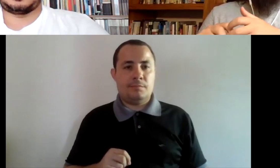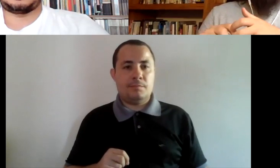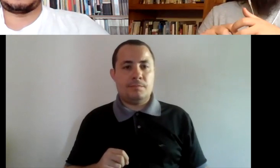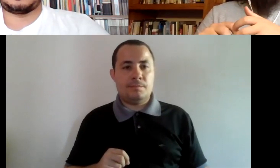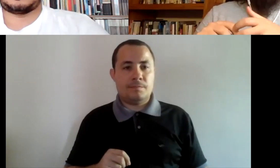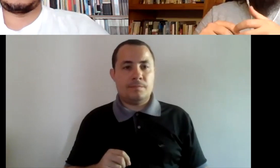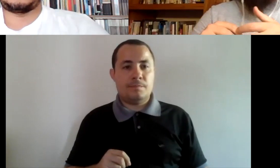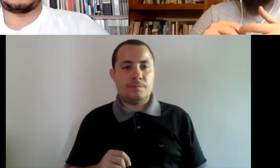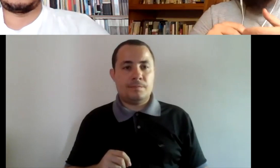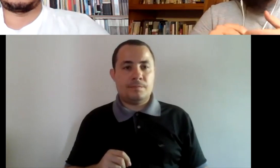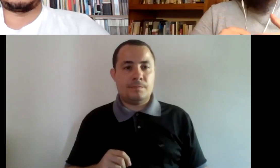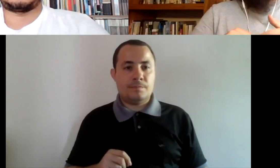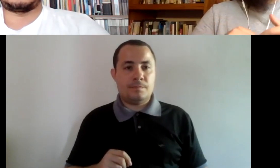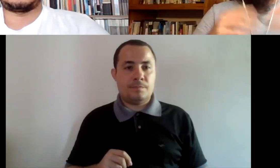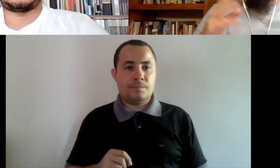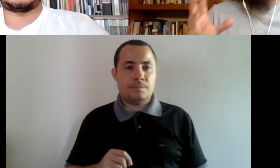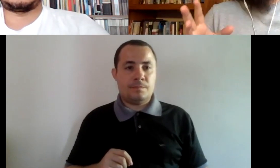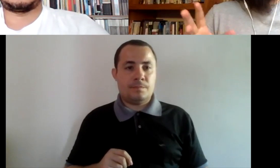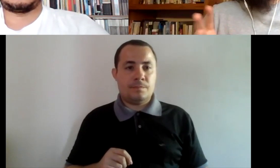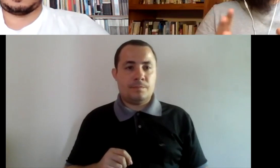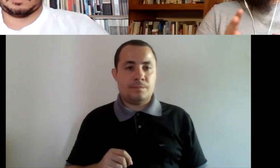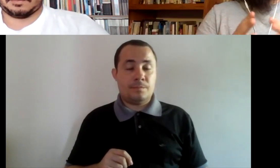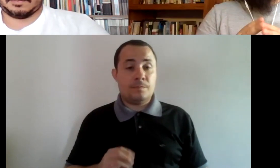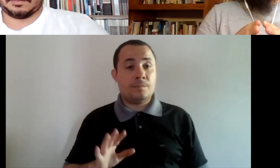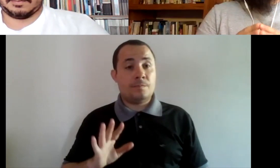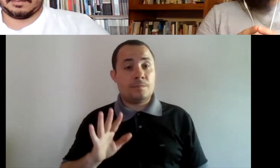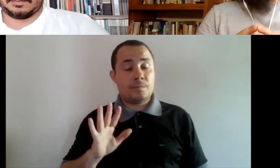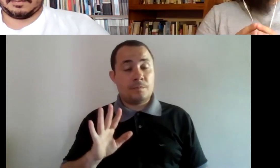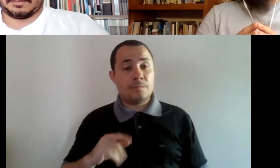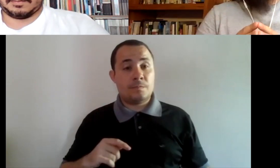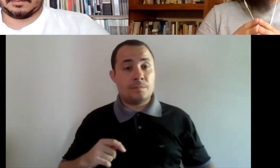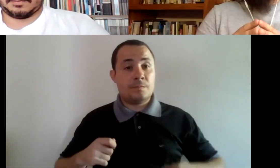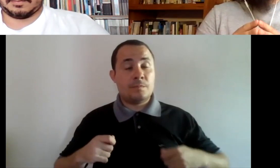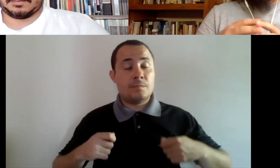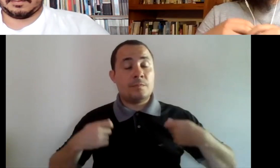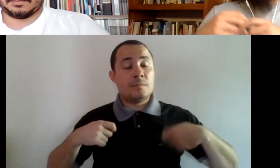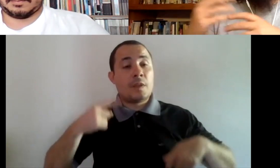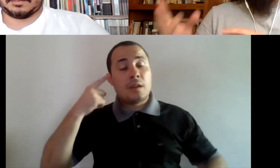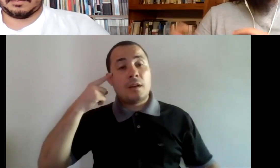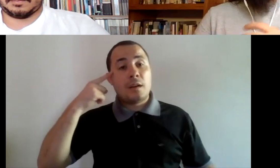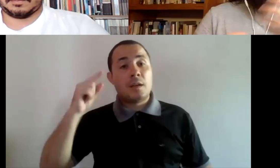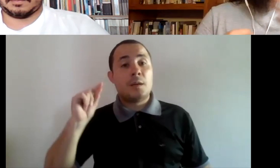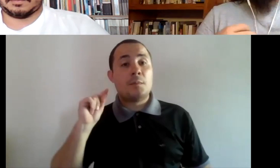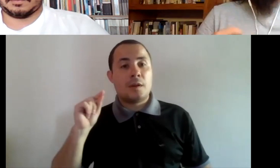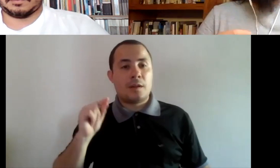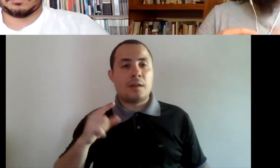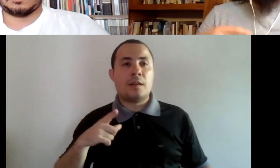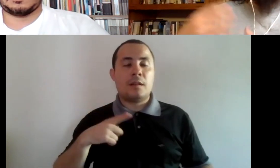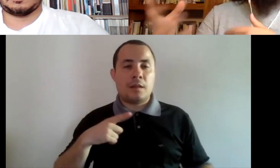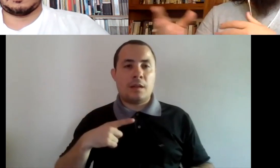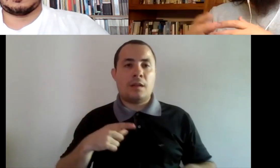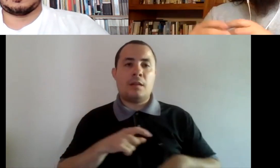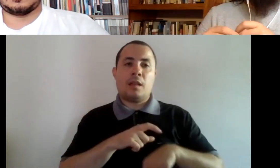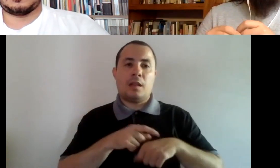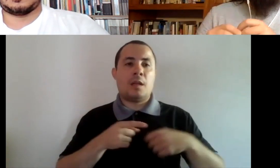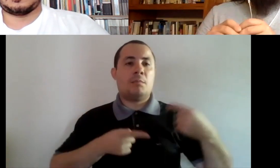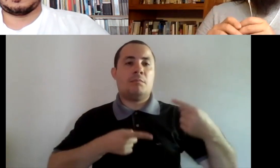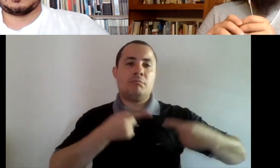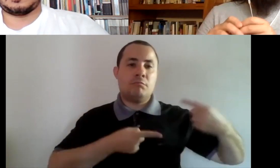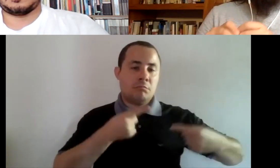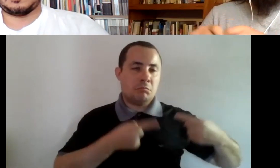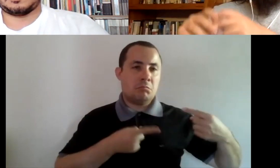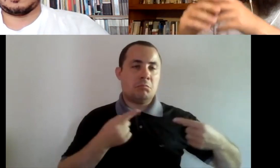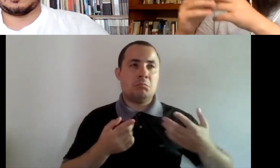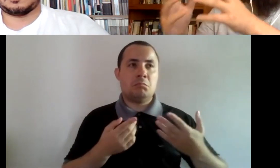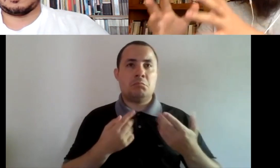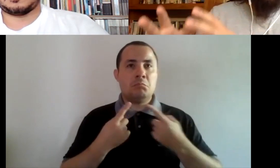né? Mas ao mesmo tempo acho que tem que lembrar que o espaço do debate, da discussão, vai muito além, né,